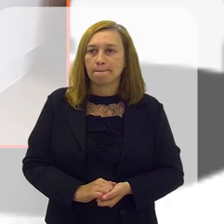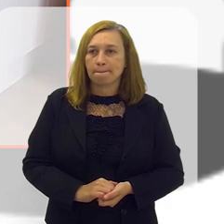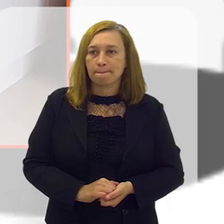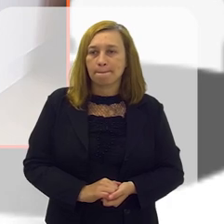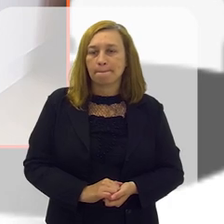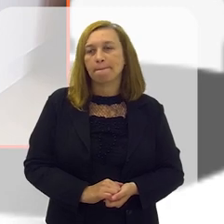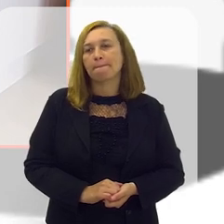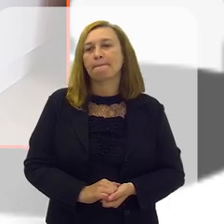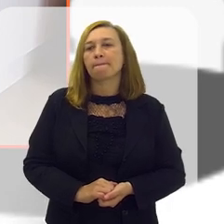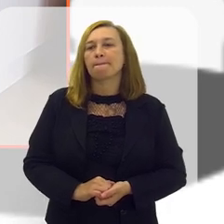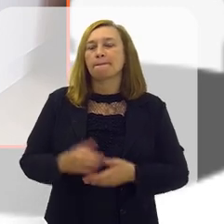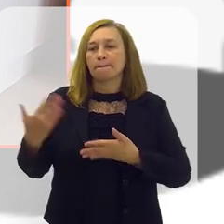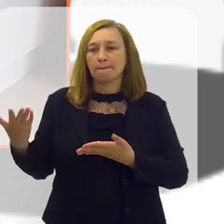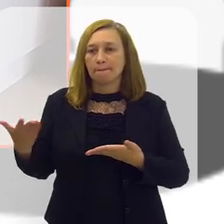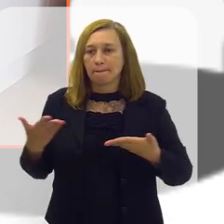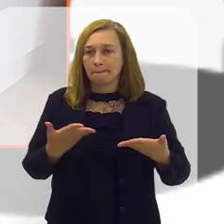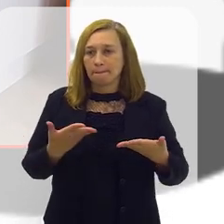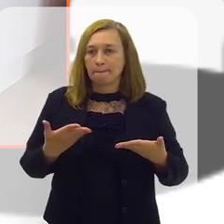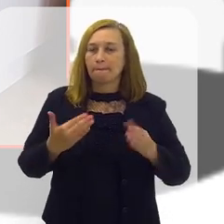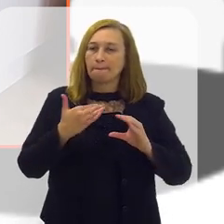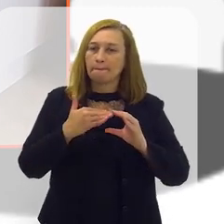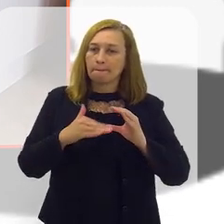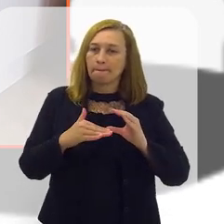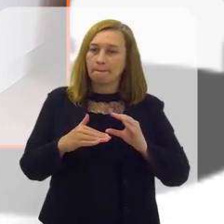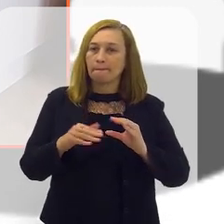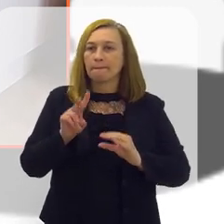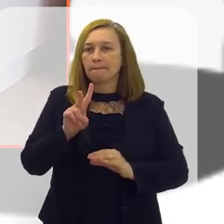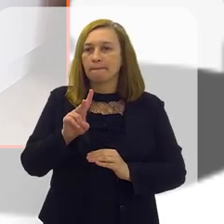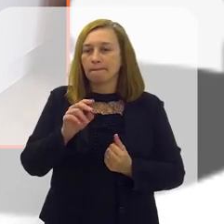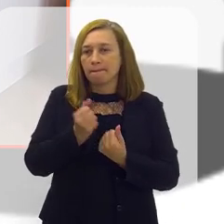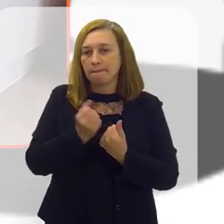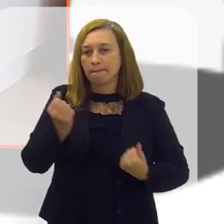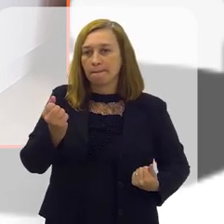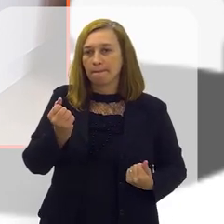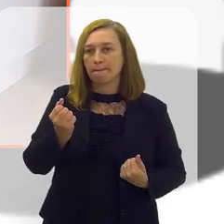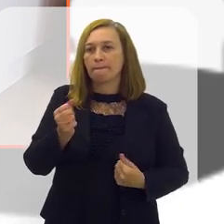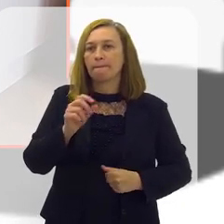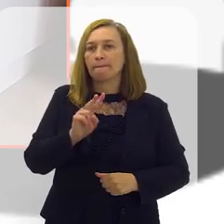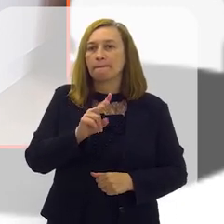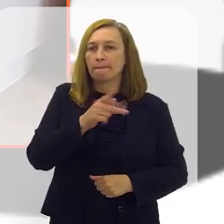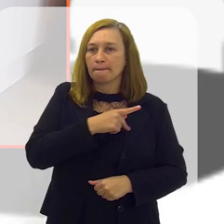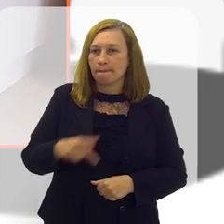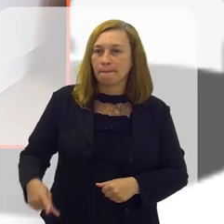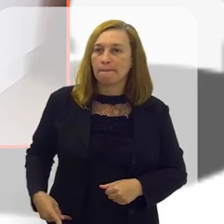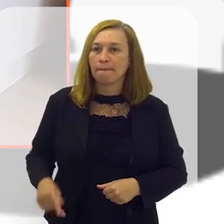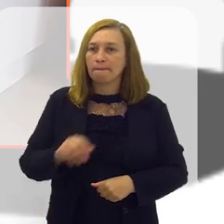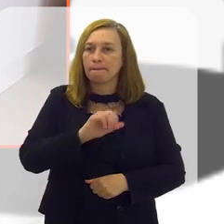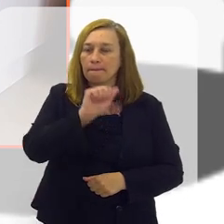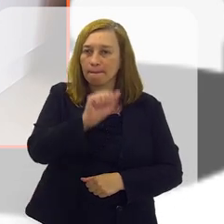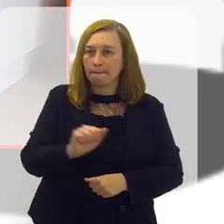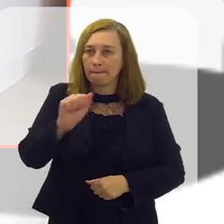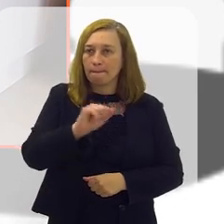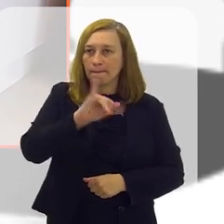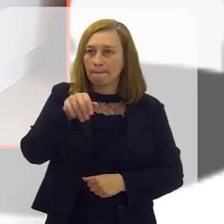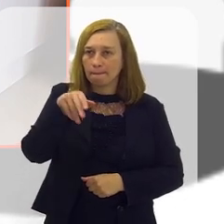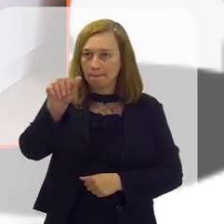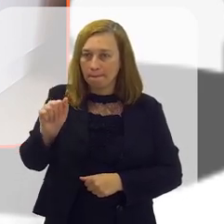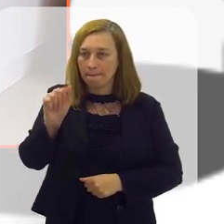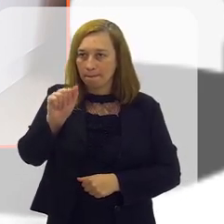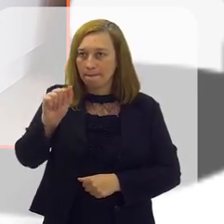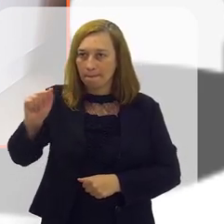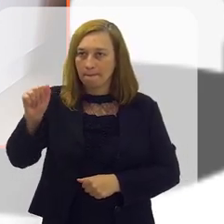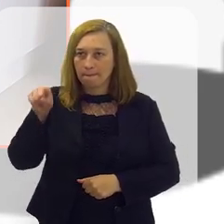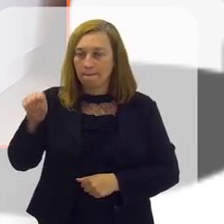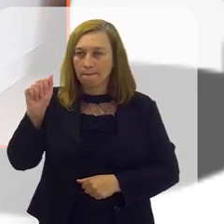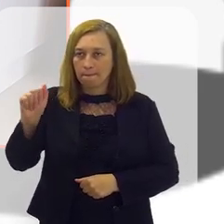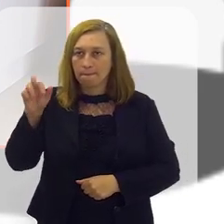vice.presidência, arroba junaab, de AA do Brasil, ponto aa.org.